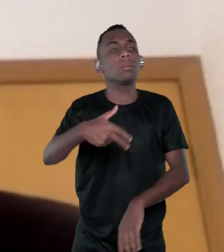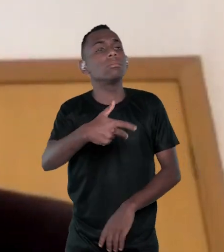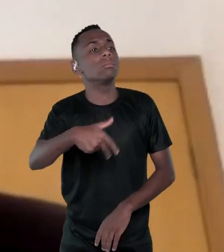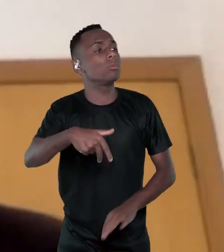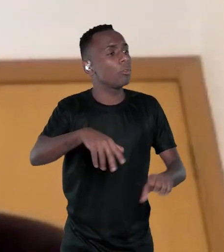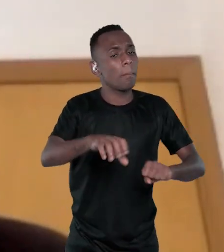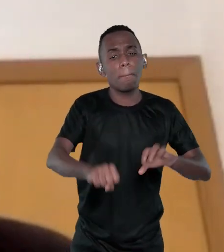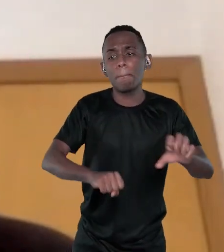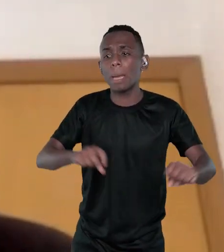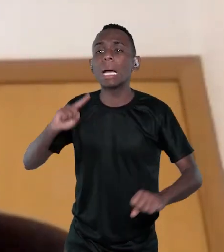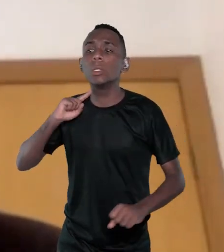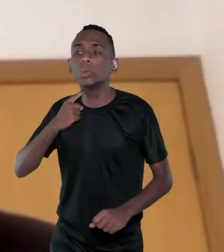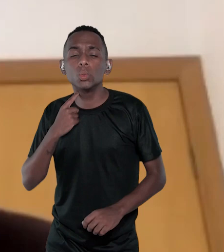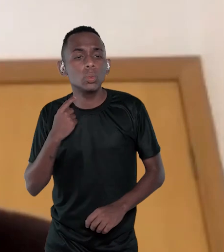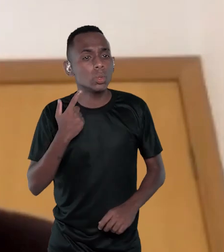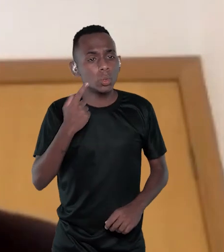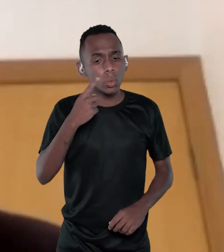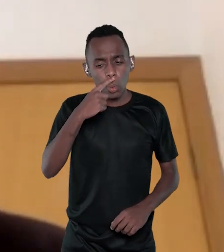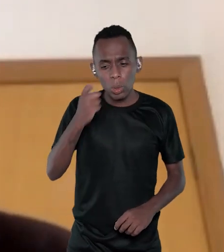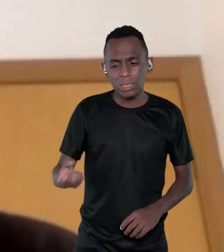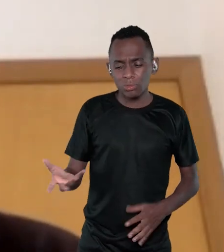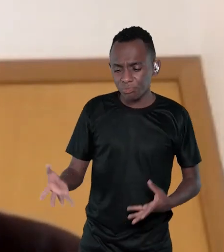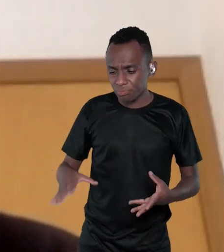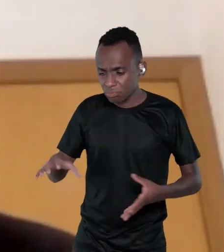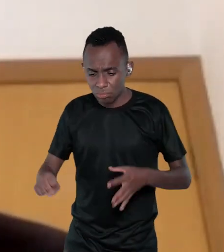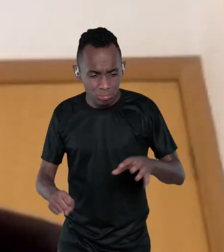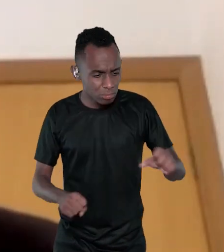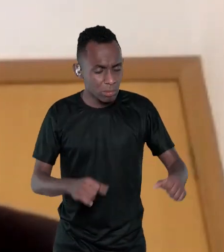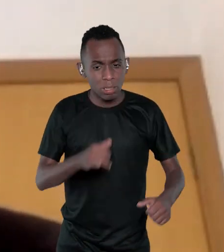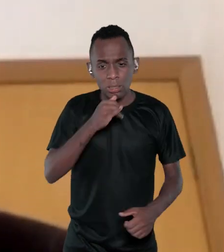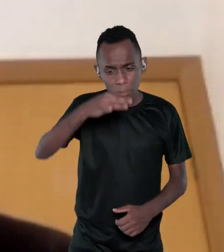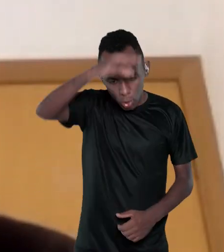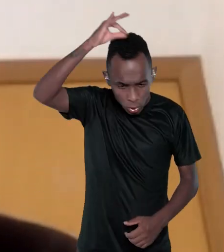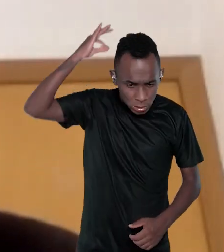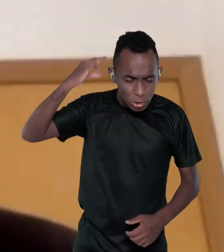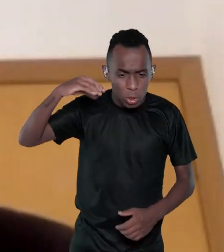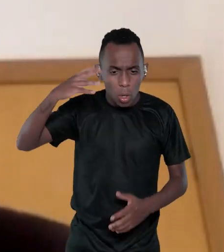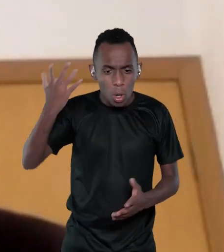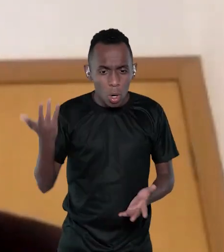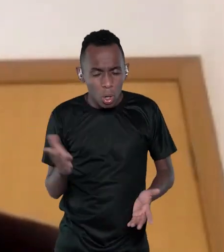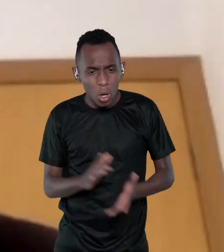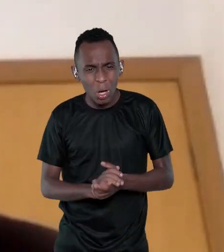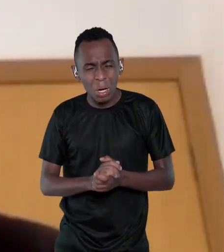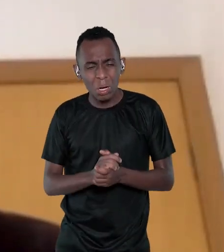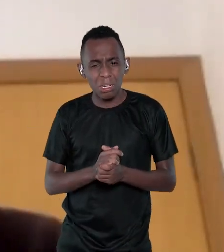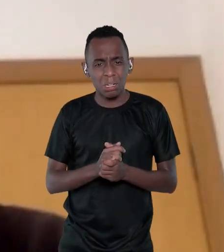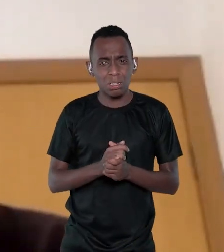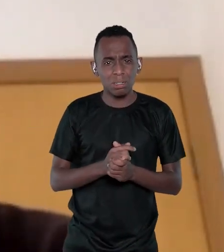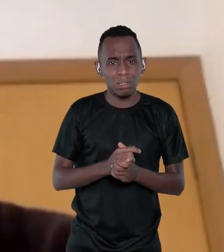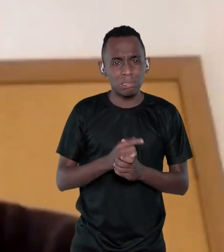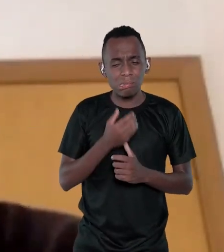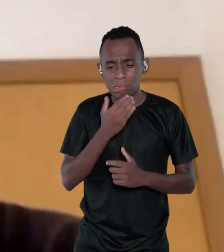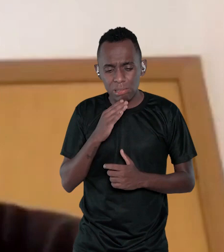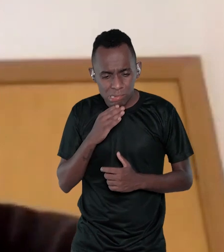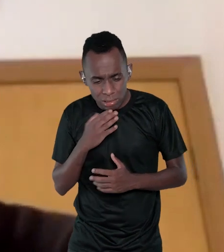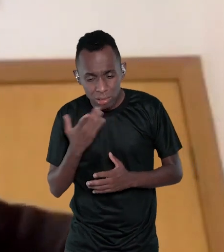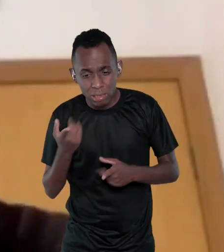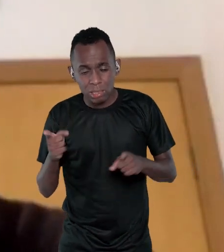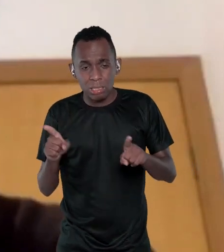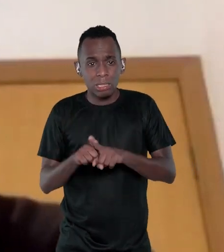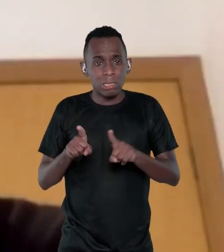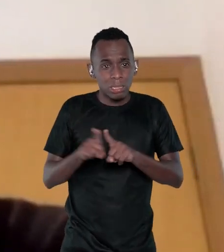ilustrar isso? Ele saiu pela praia e foi catando lixo. Assim, uma